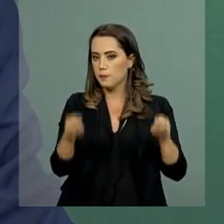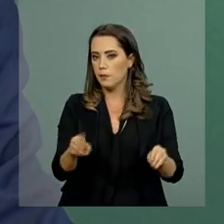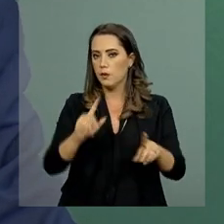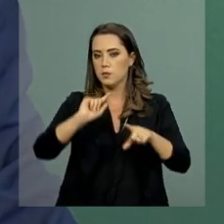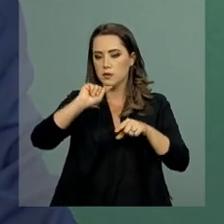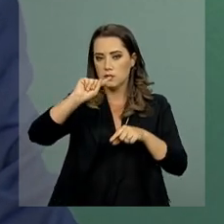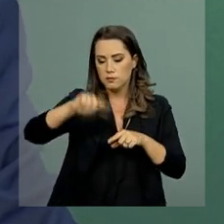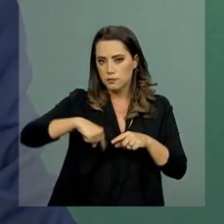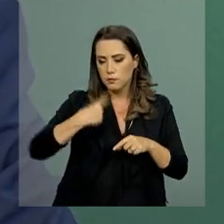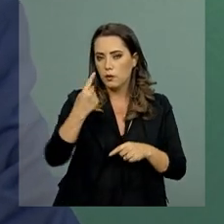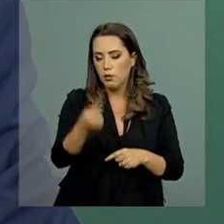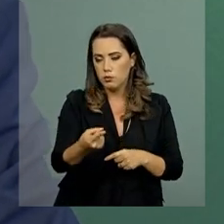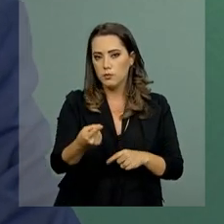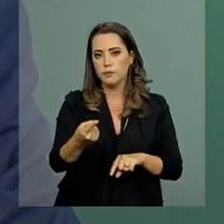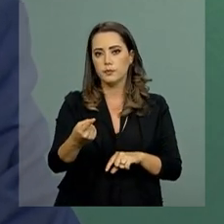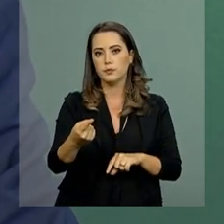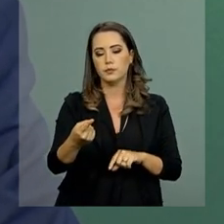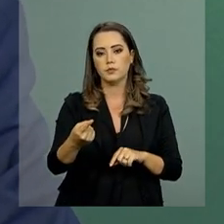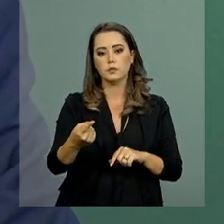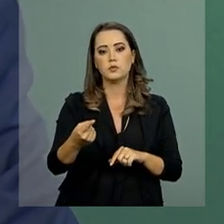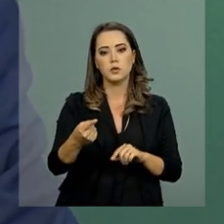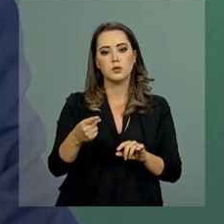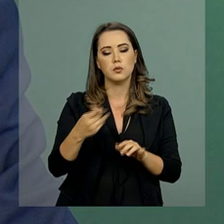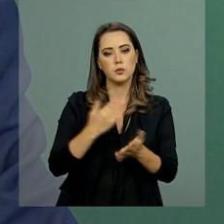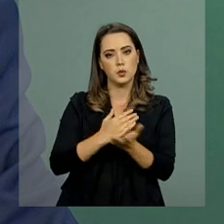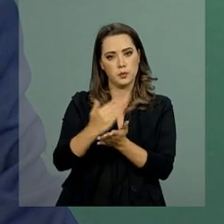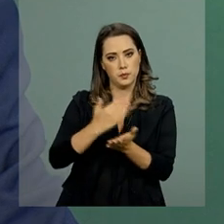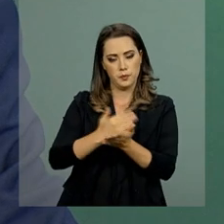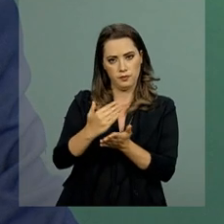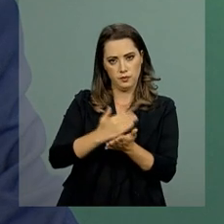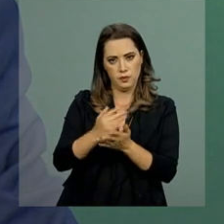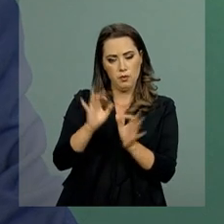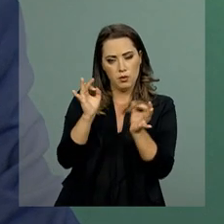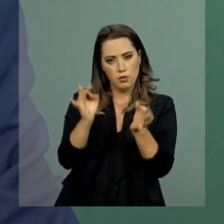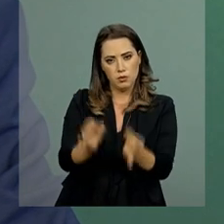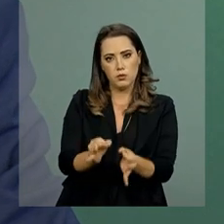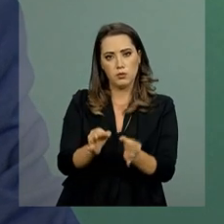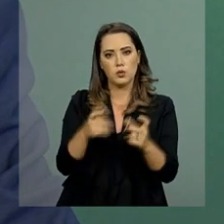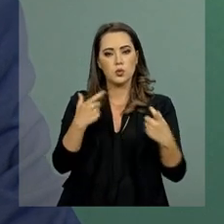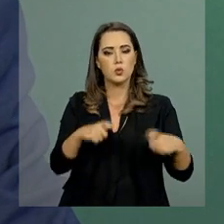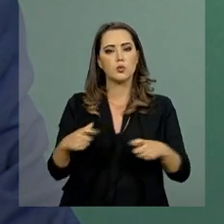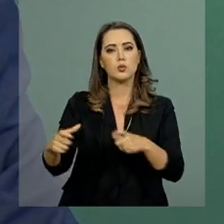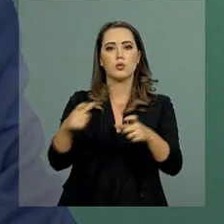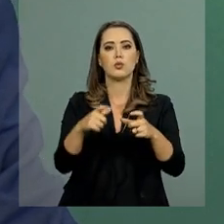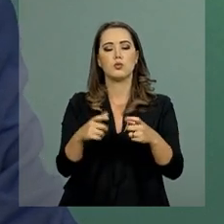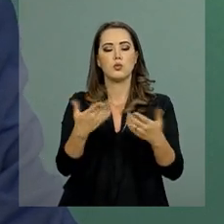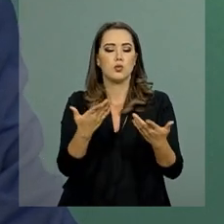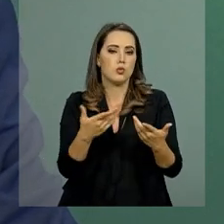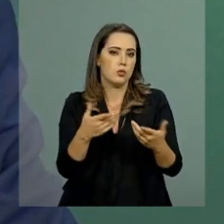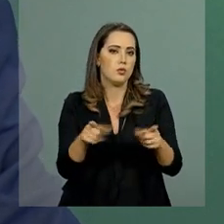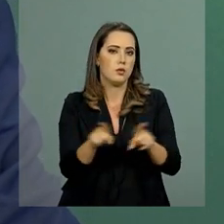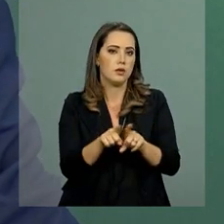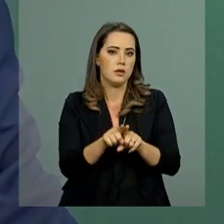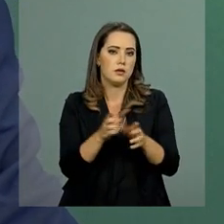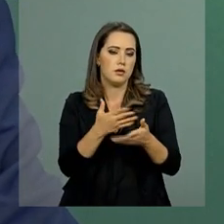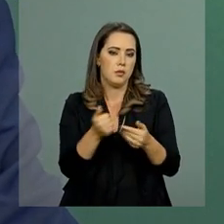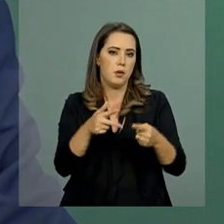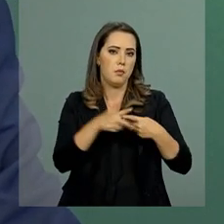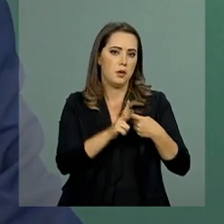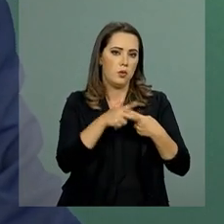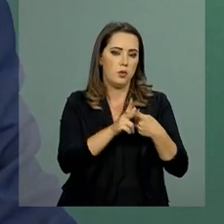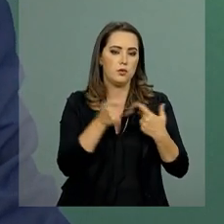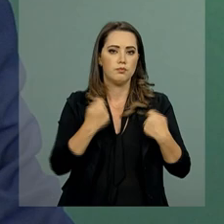logo nessa subsequentemente a implantação efetiva das instalações físicas e melhorias